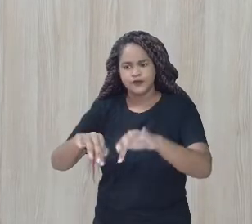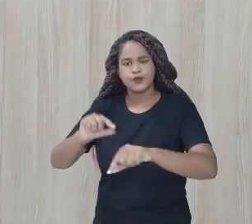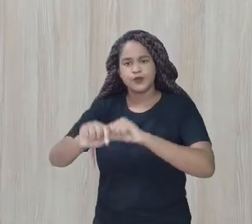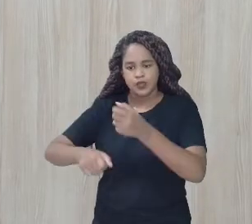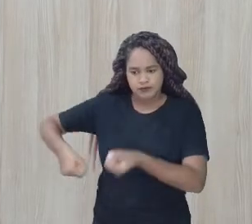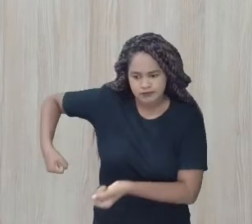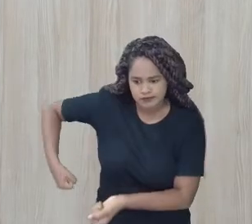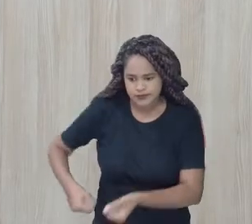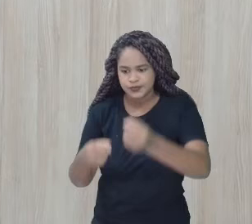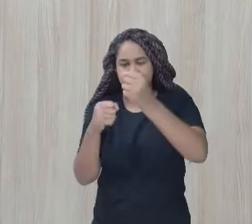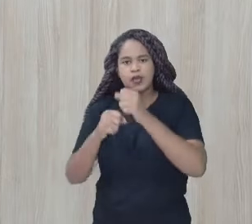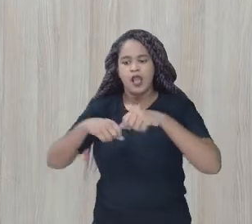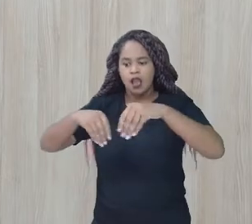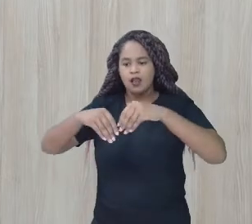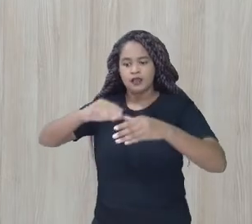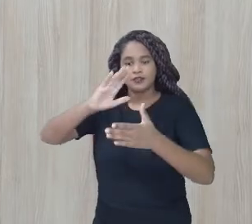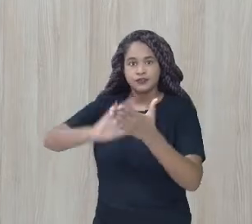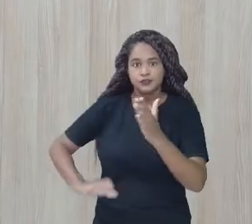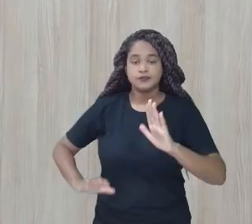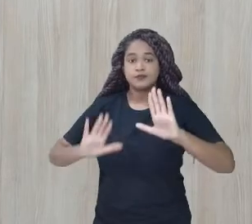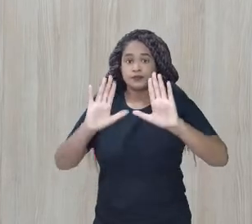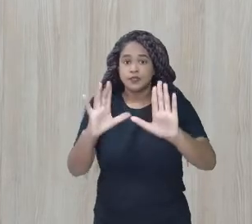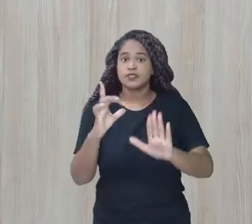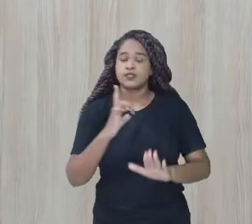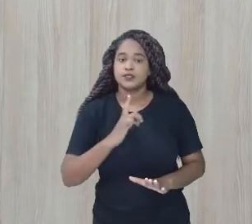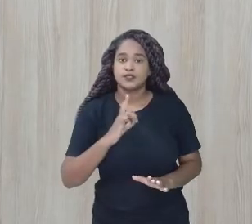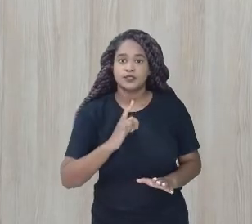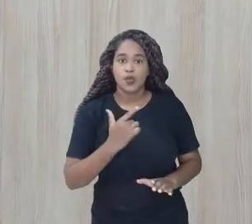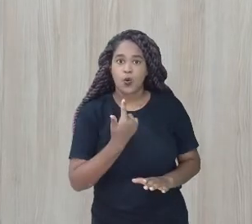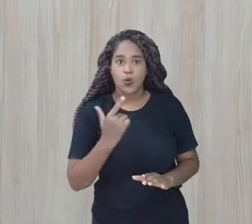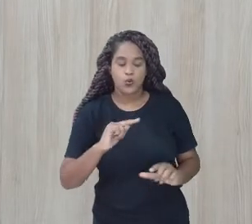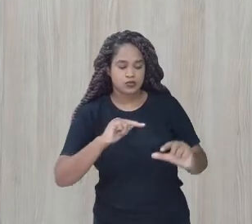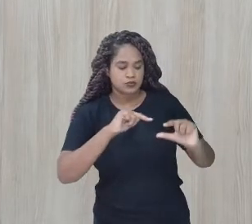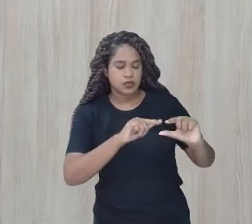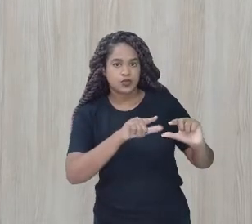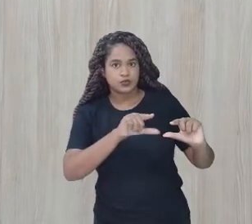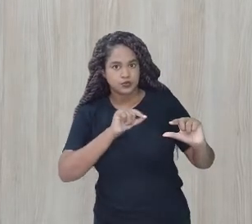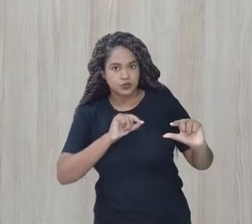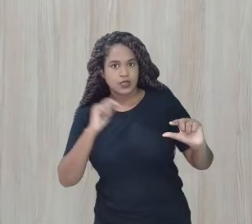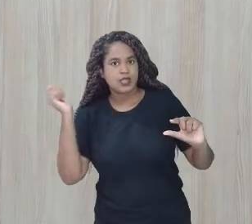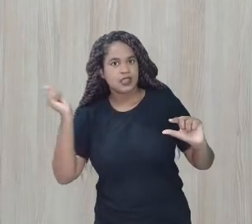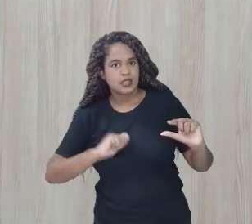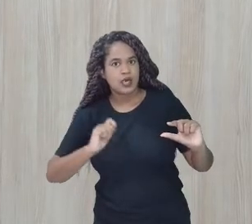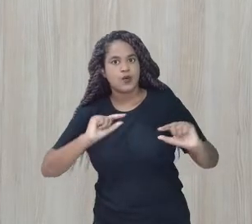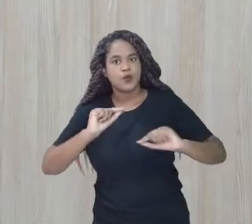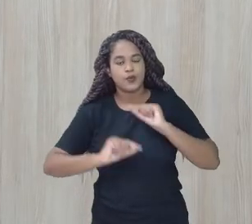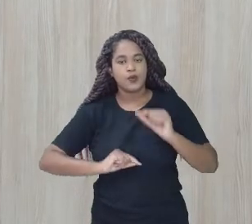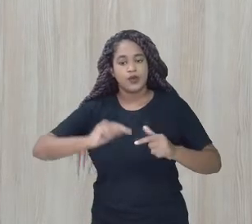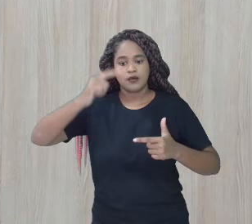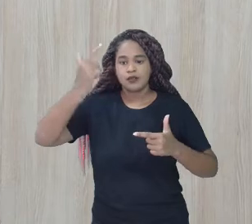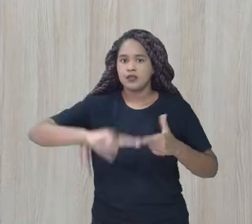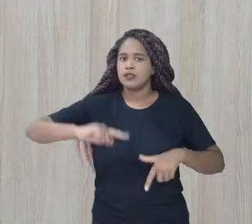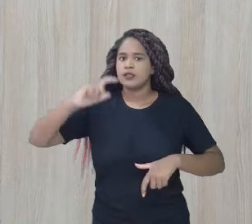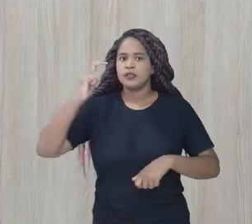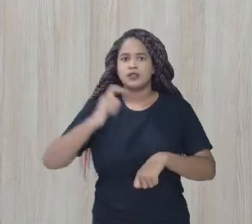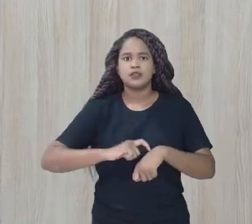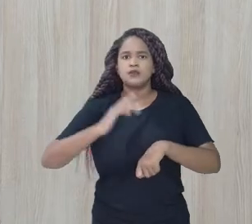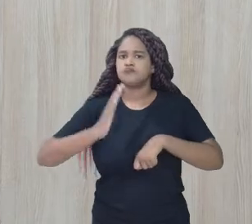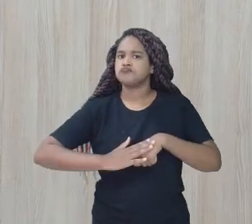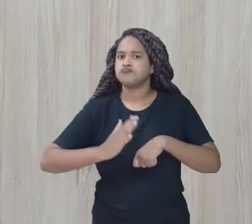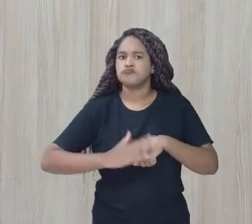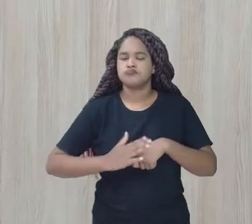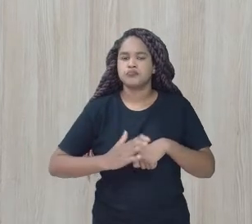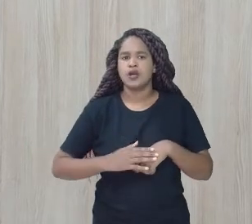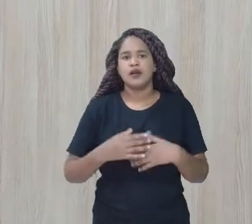pazinha. Porém, a gente tinha um outro bloquinho que ajudava que essa repetição fosse feita automaticamente. Então,